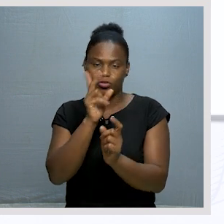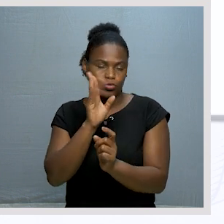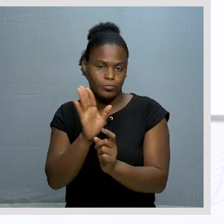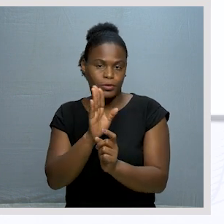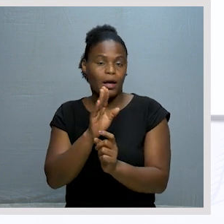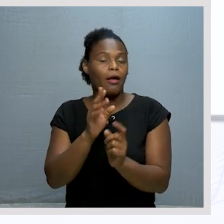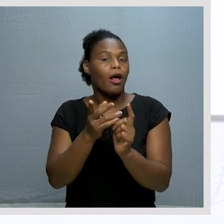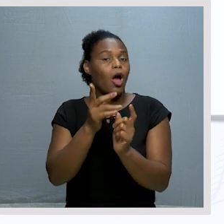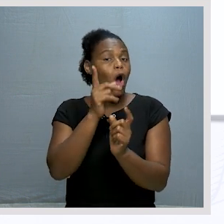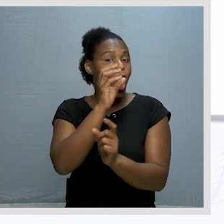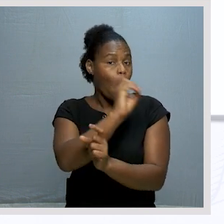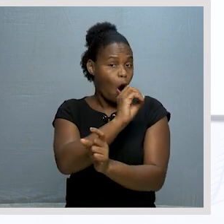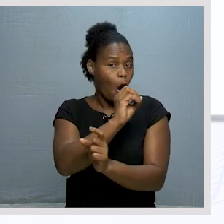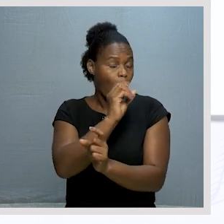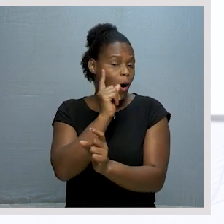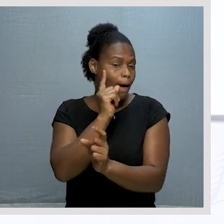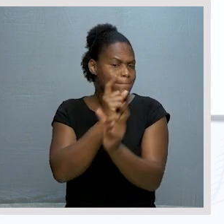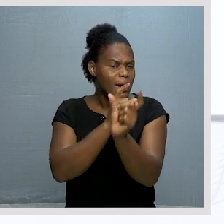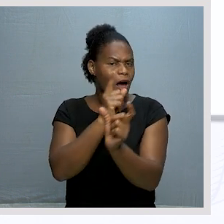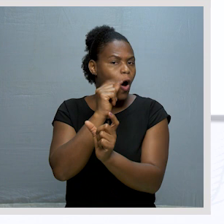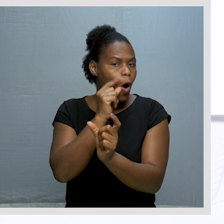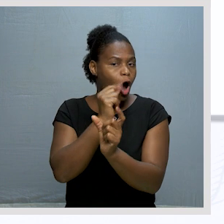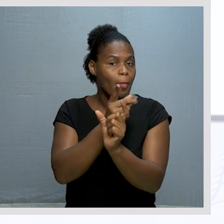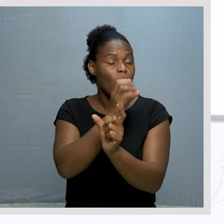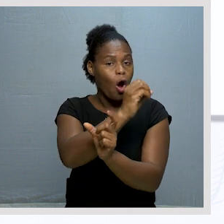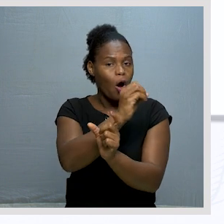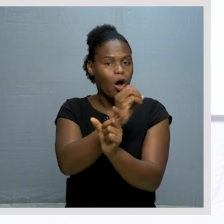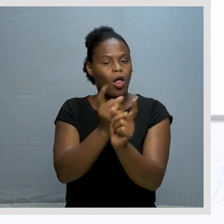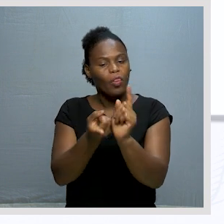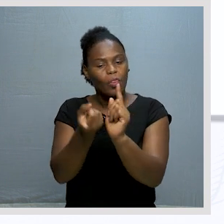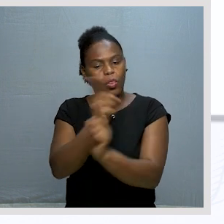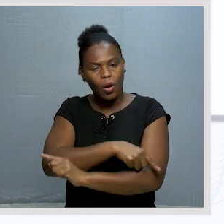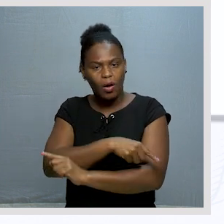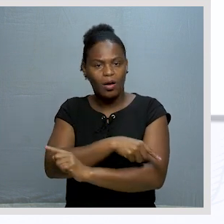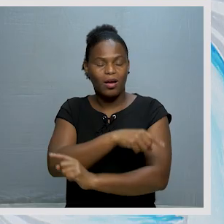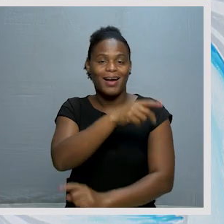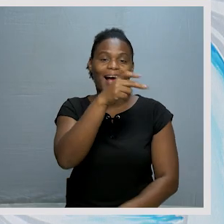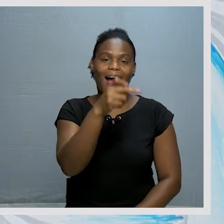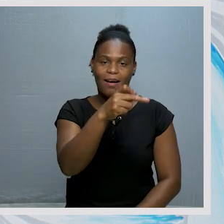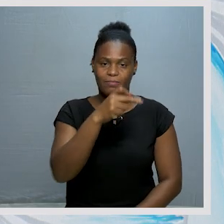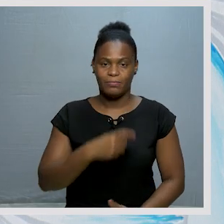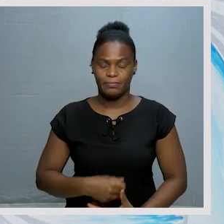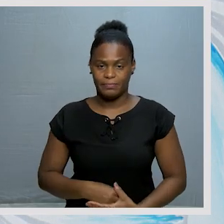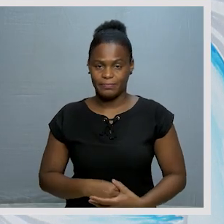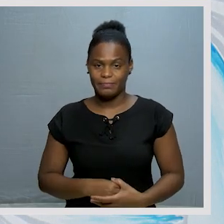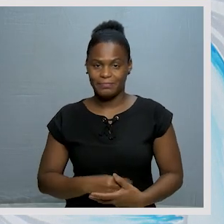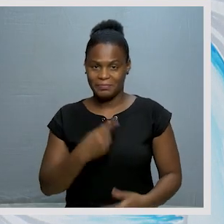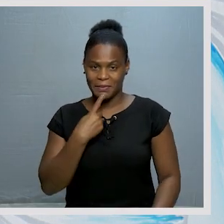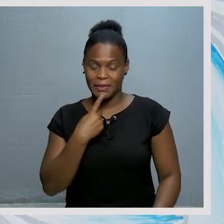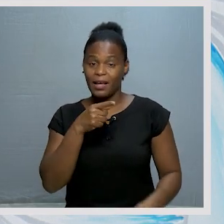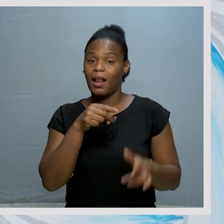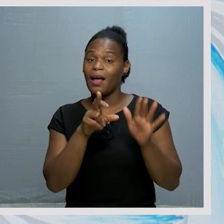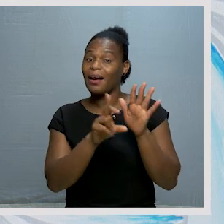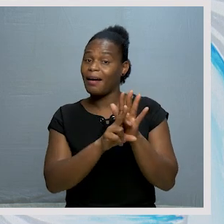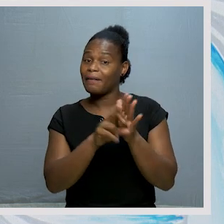trocamos o O, melhor dizendo, trocamos o O da forma masculina por um A. Entenderam? Esta é